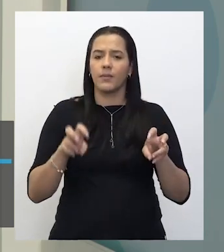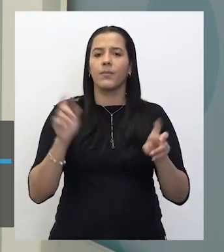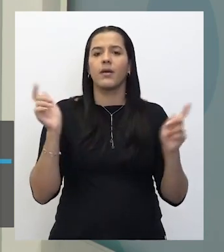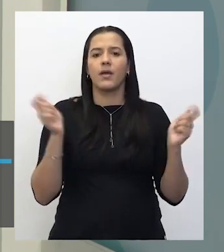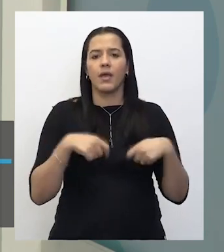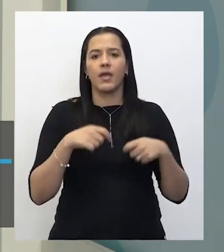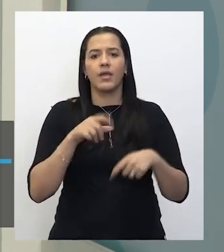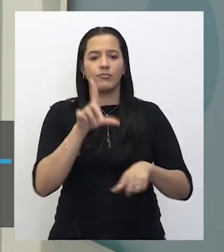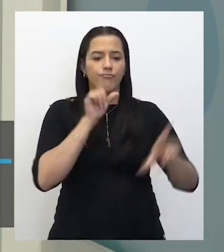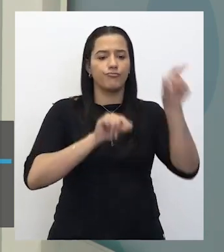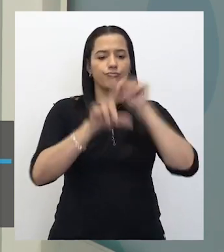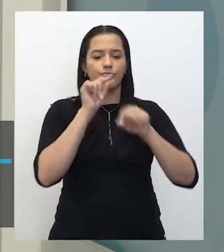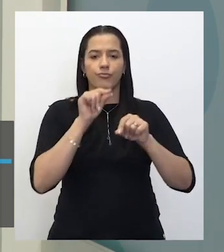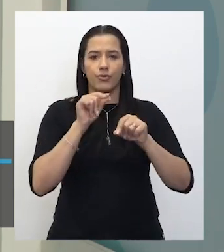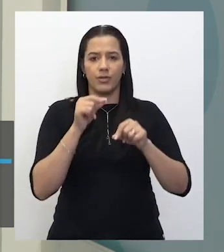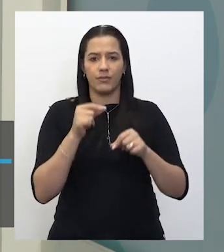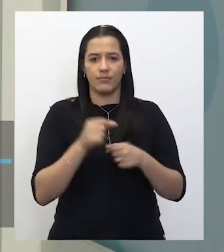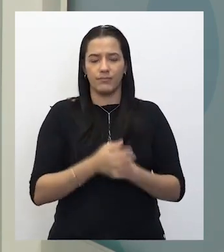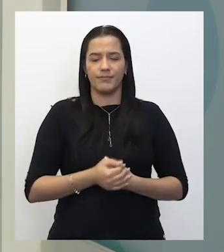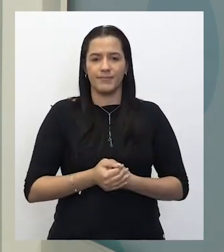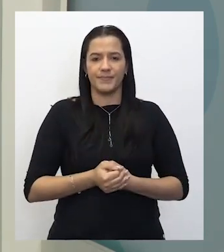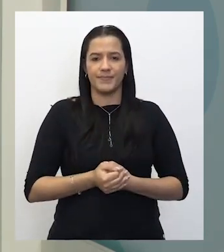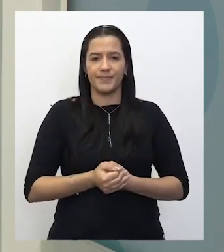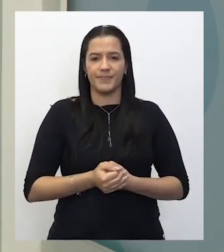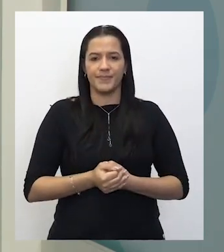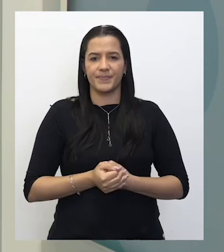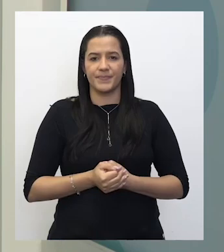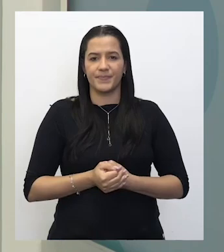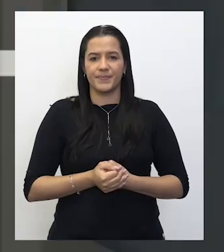Nossas Escolhas. Então, vamos lá.